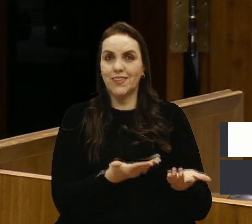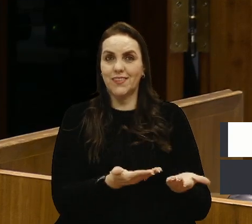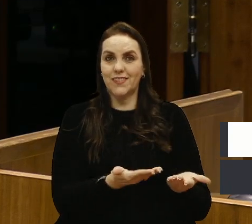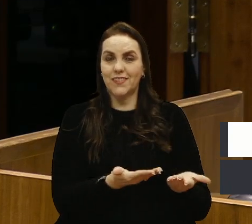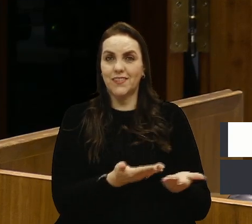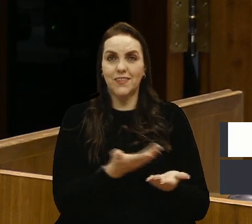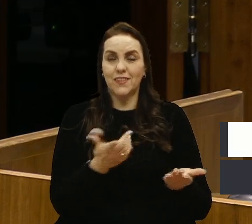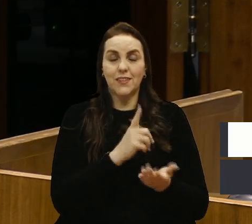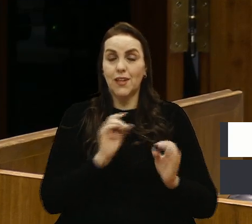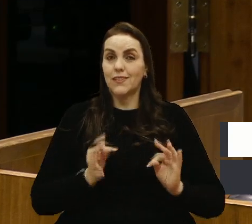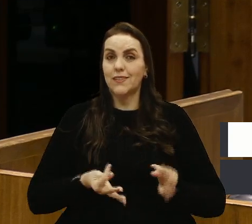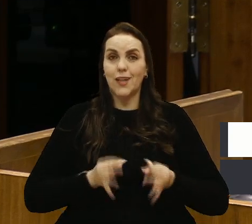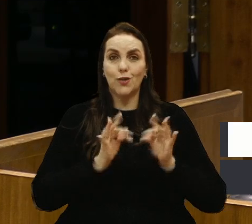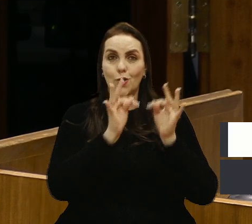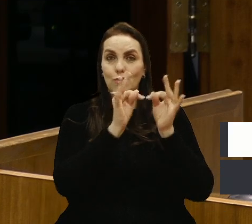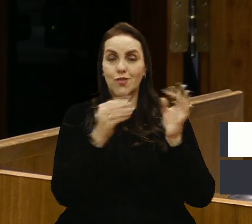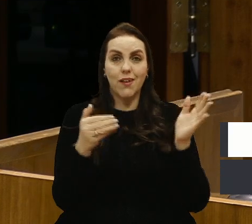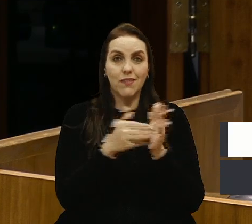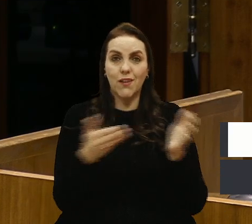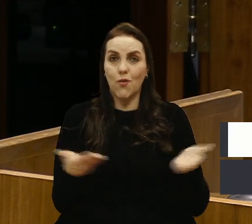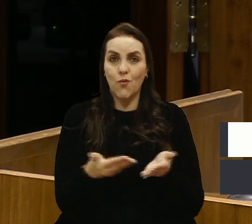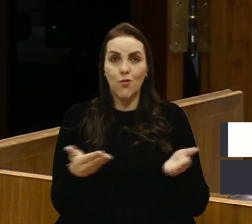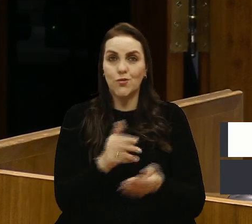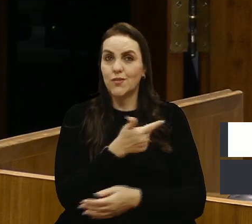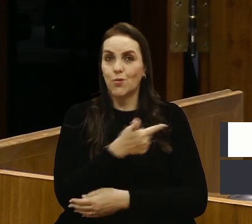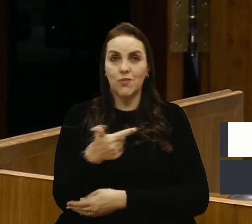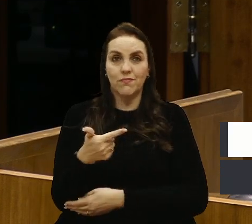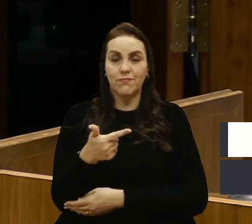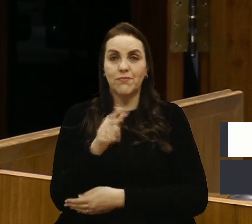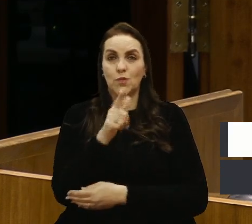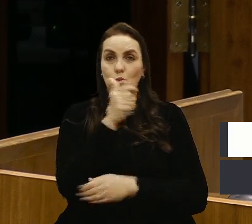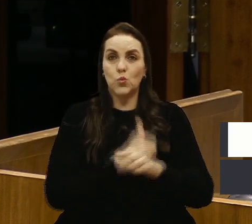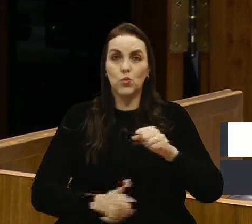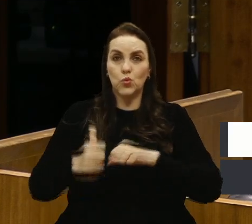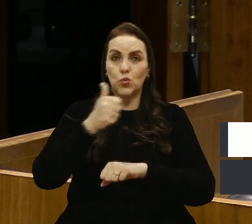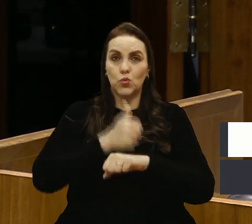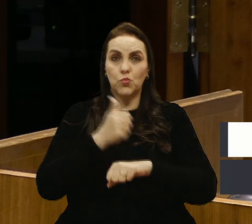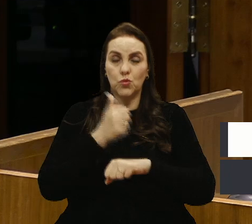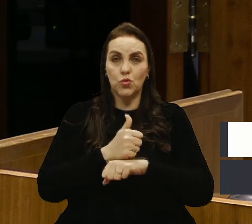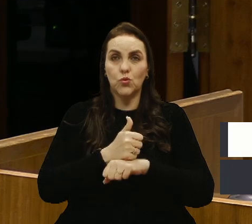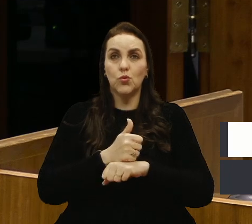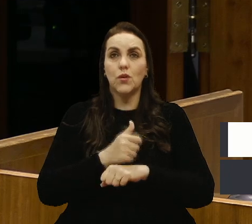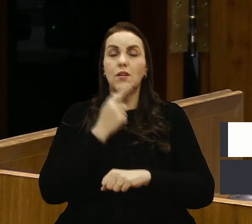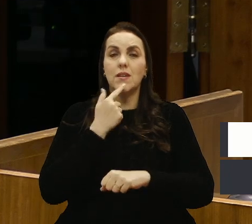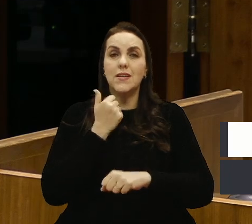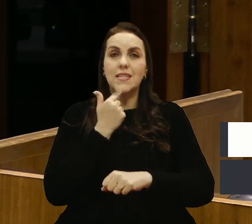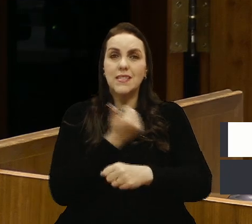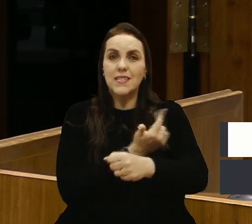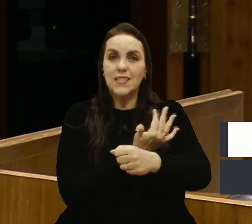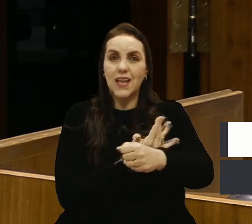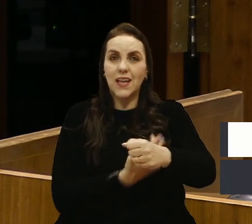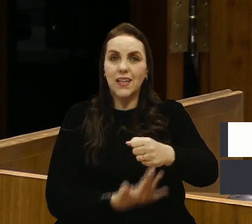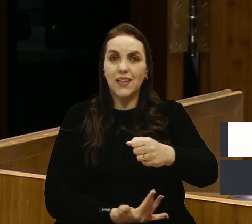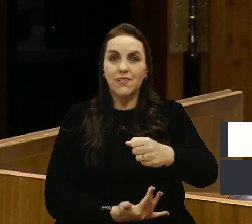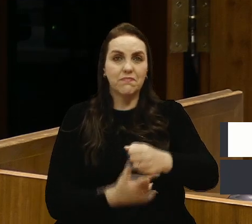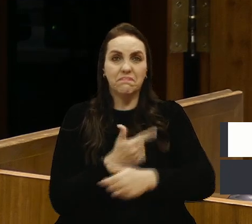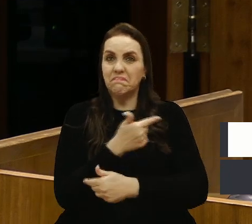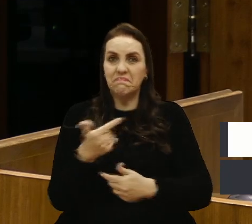Não existe tecnologia hoje que substitua o hemocomponente, que substitua o